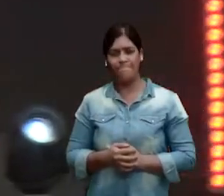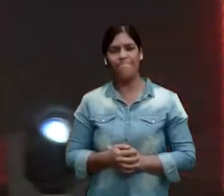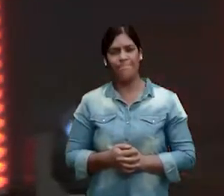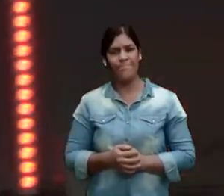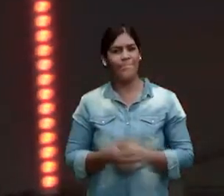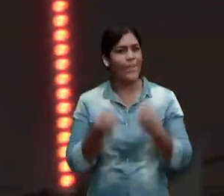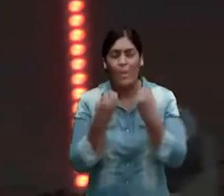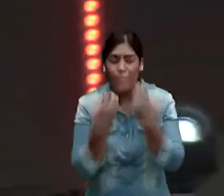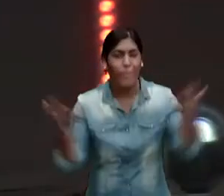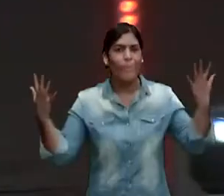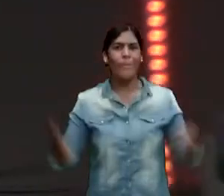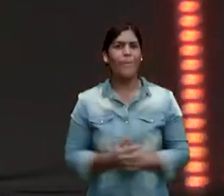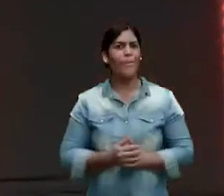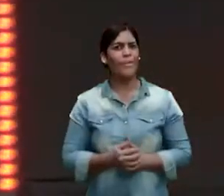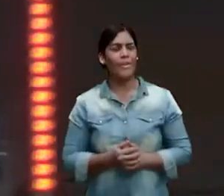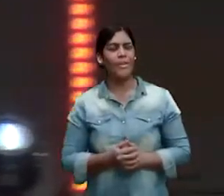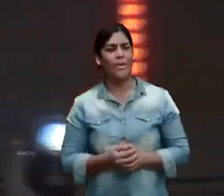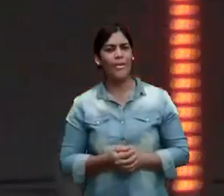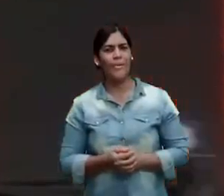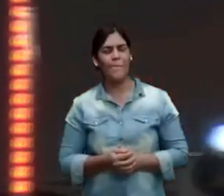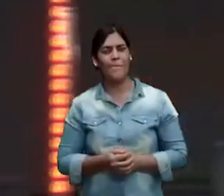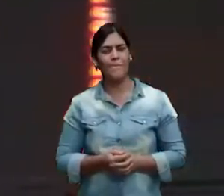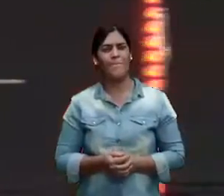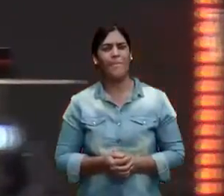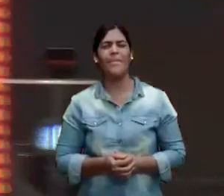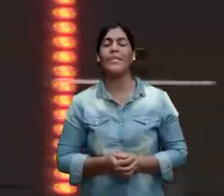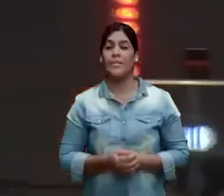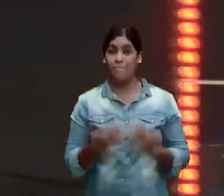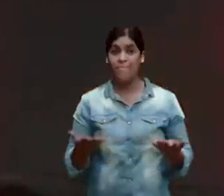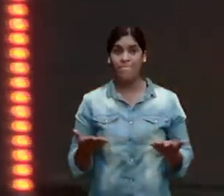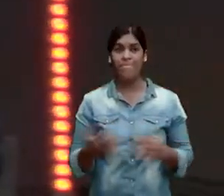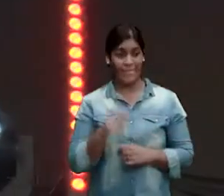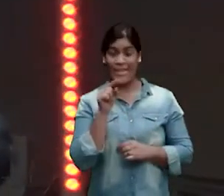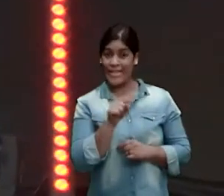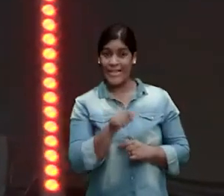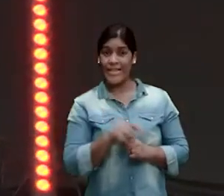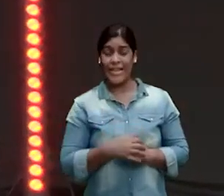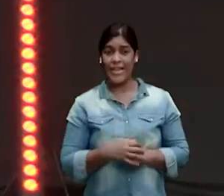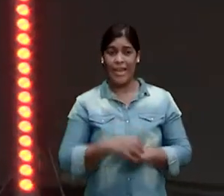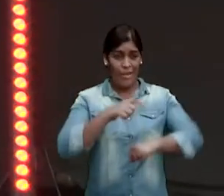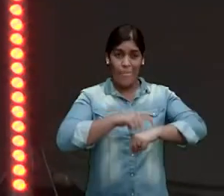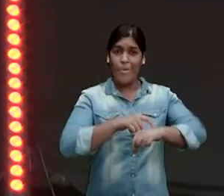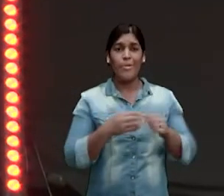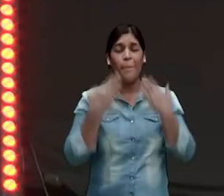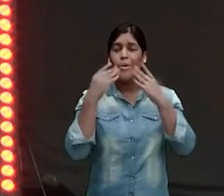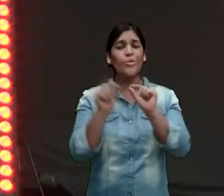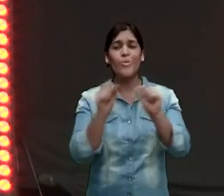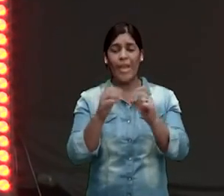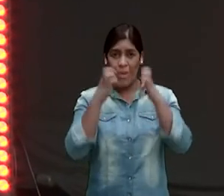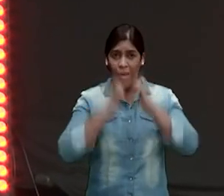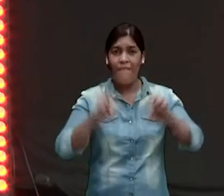ah pelo amor de Deus gente E isto eu evangelho funcionando até hoje